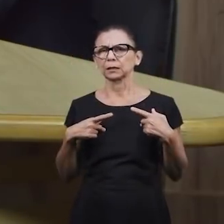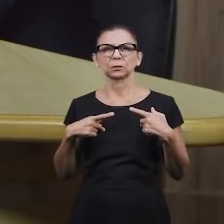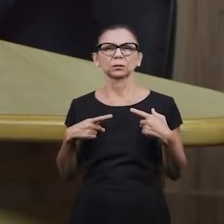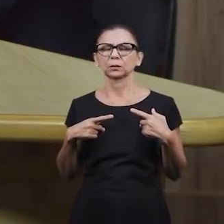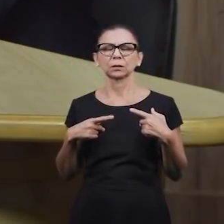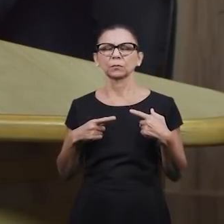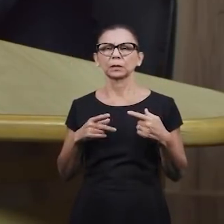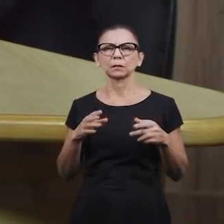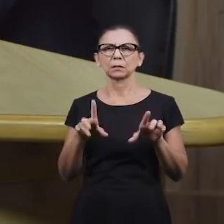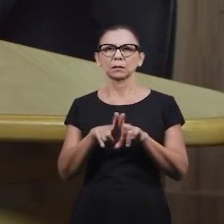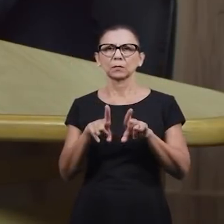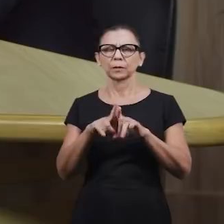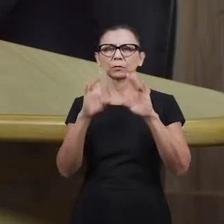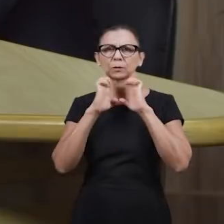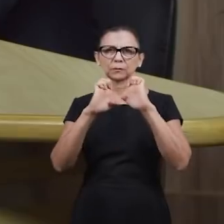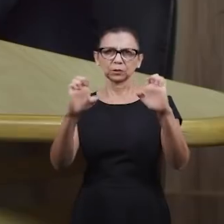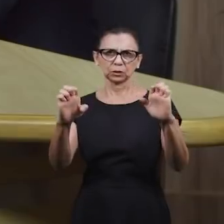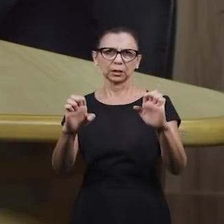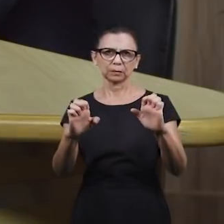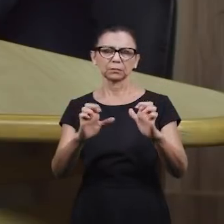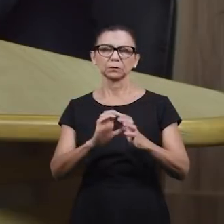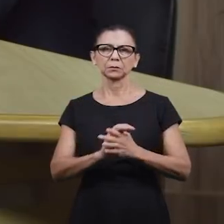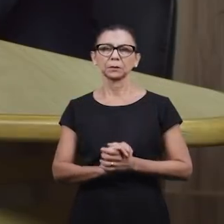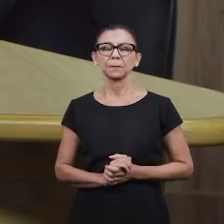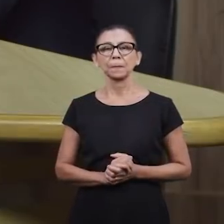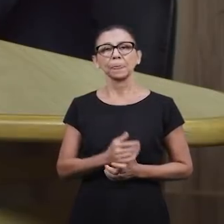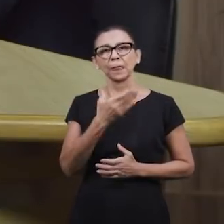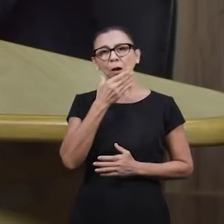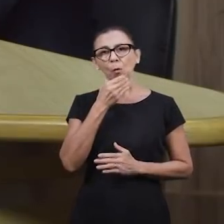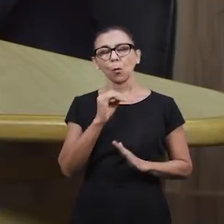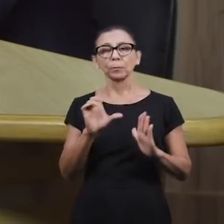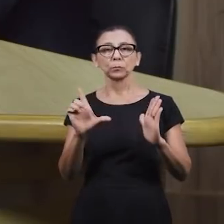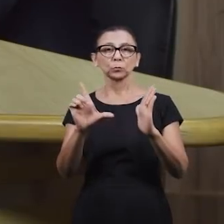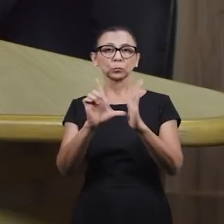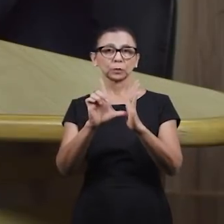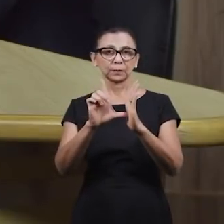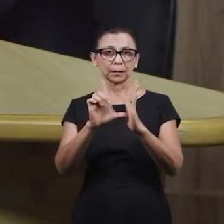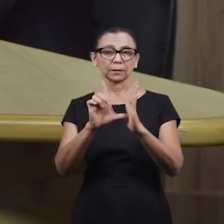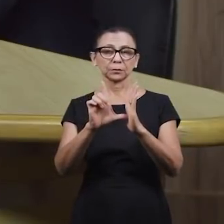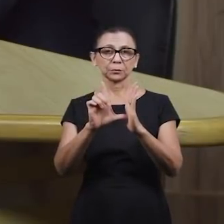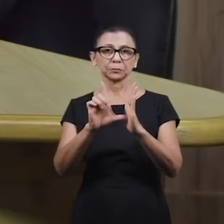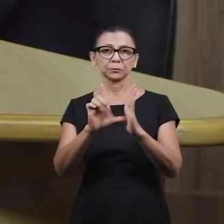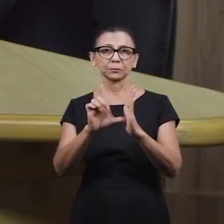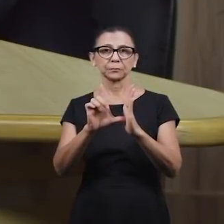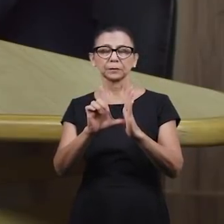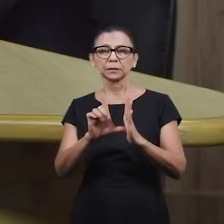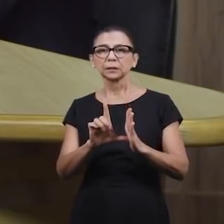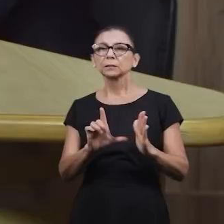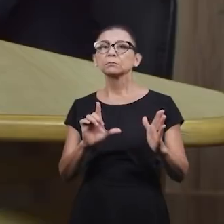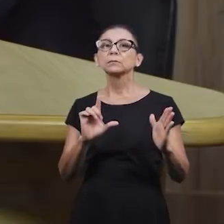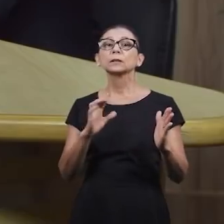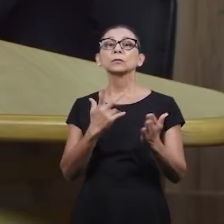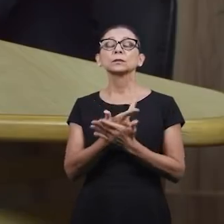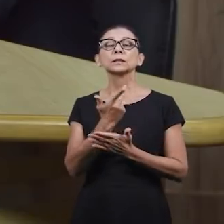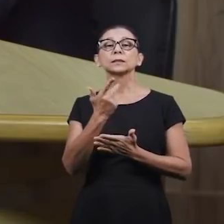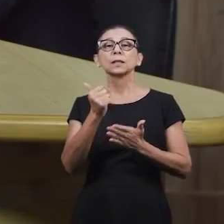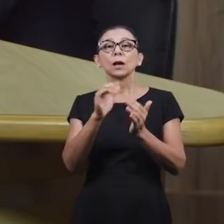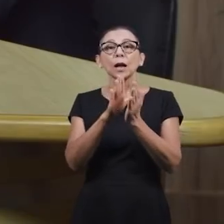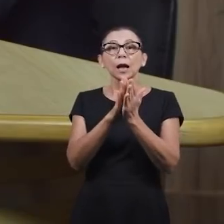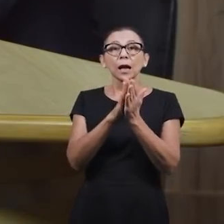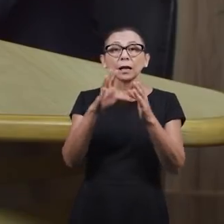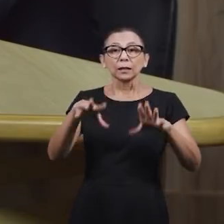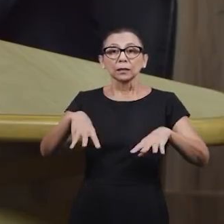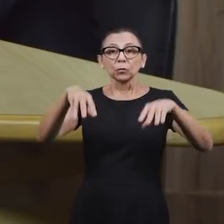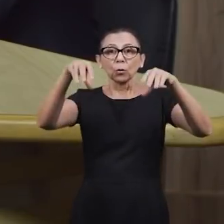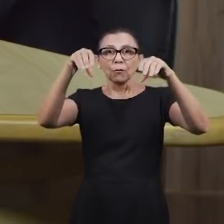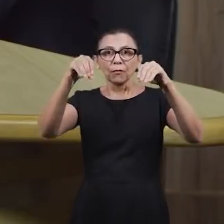da Bíblia ou do Evangelho em particular. E que Martinho Lutero, então, ele numa ação, ele traduz a